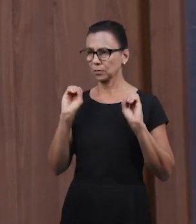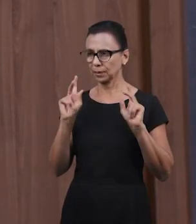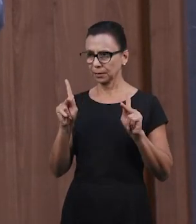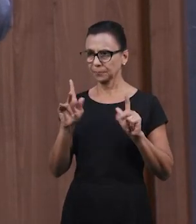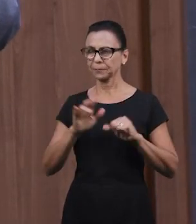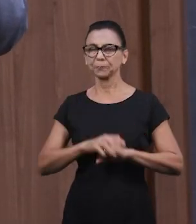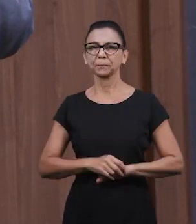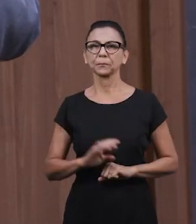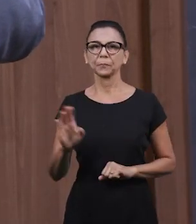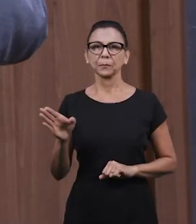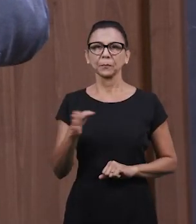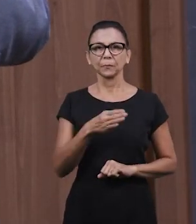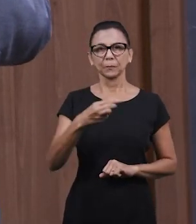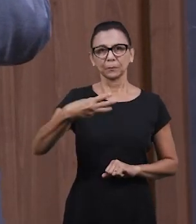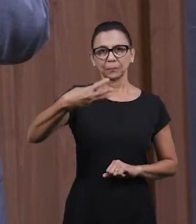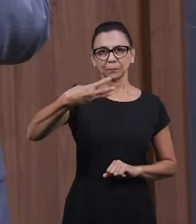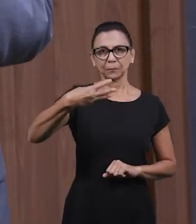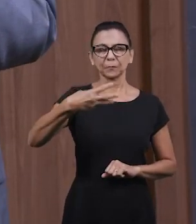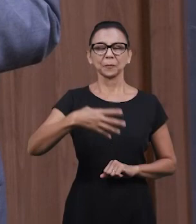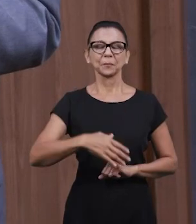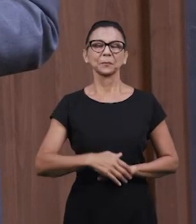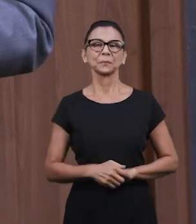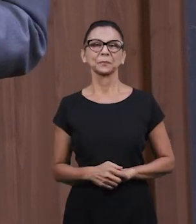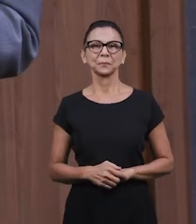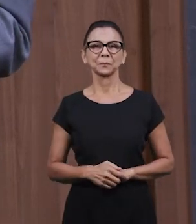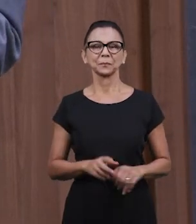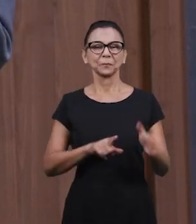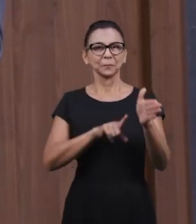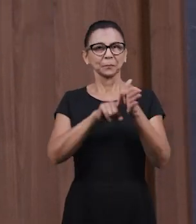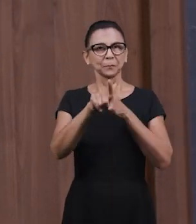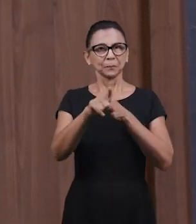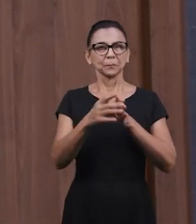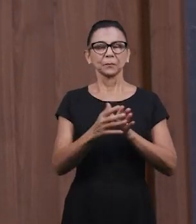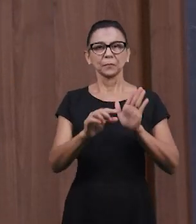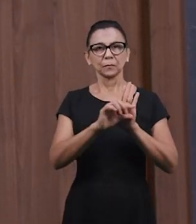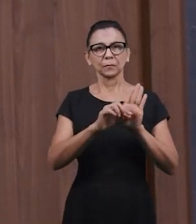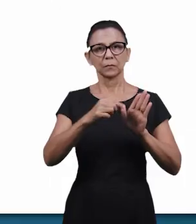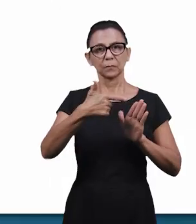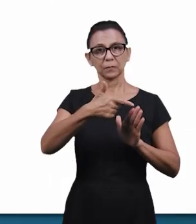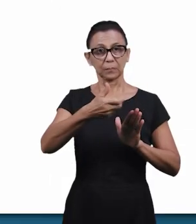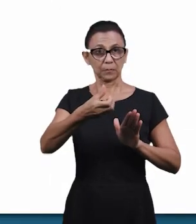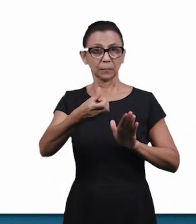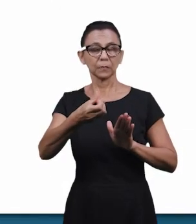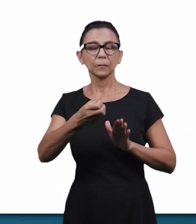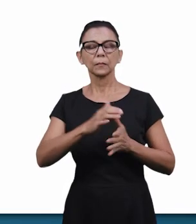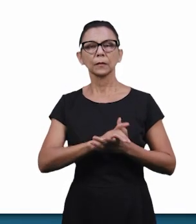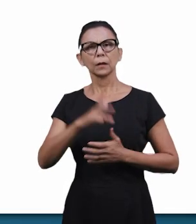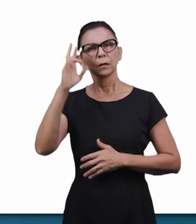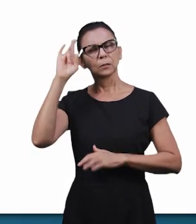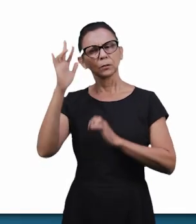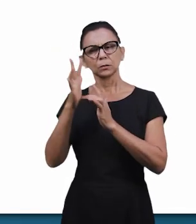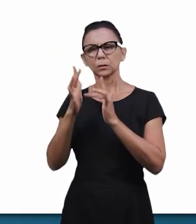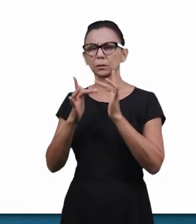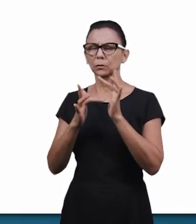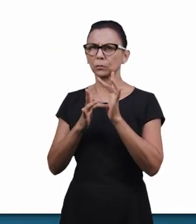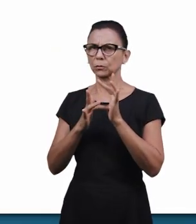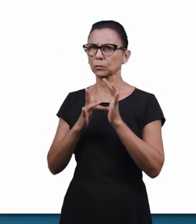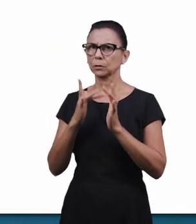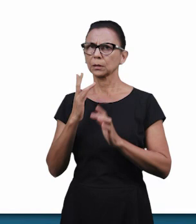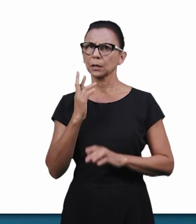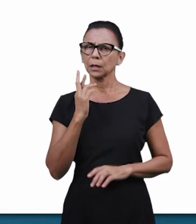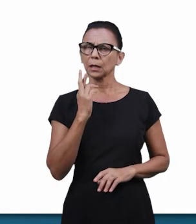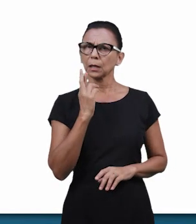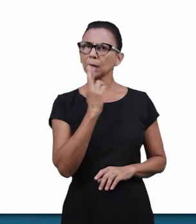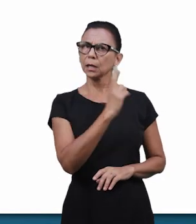ok? Vamos então à terceira pergunta. A nossa terceira pergunta diz assim: no verso 26, o Senhor Jesus responde